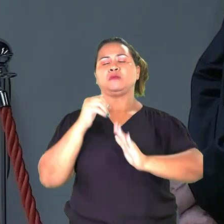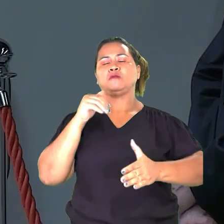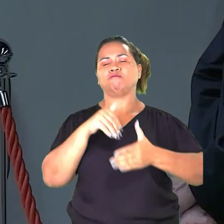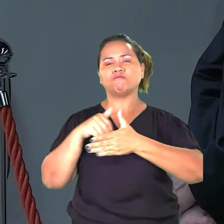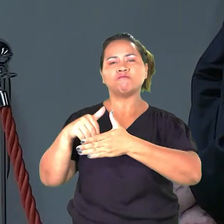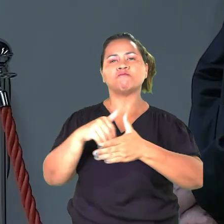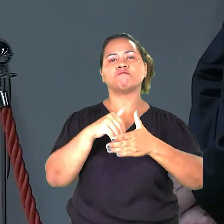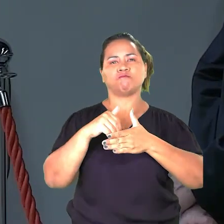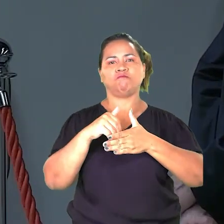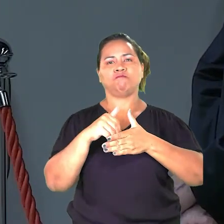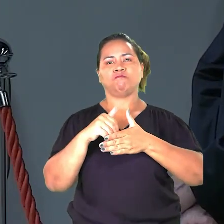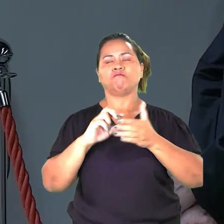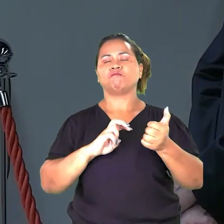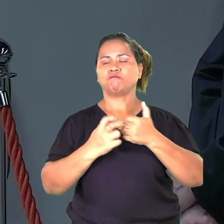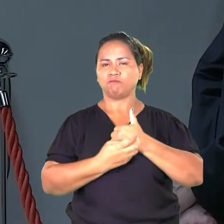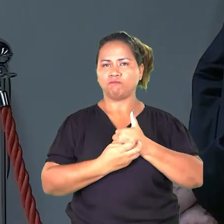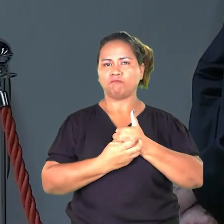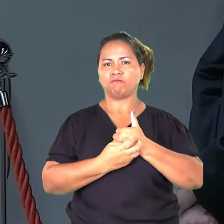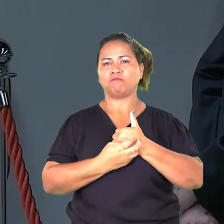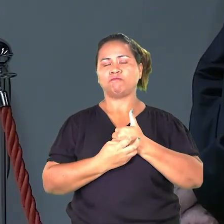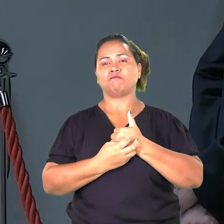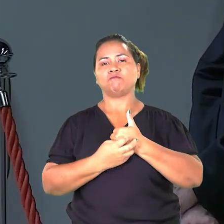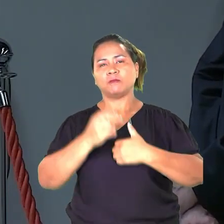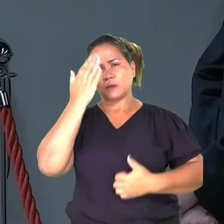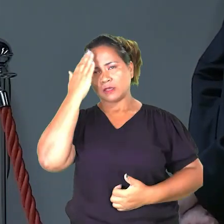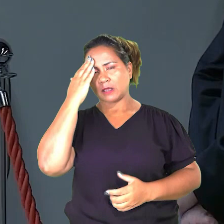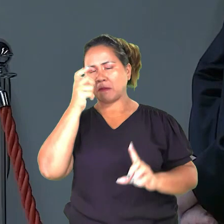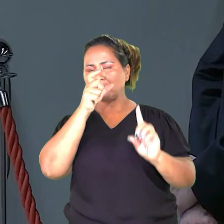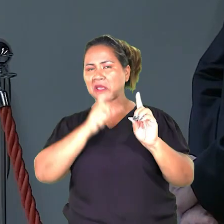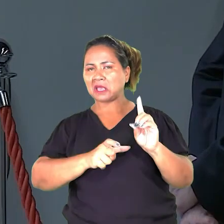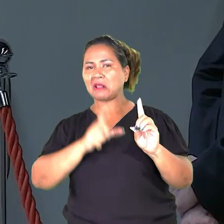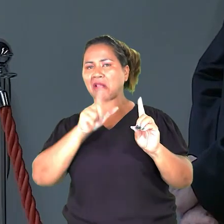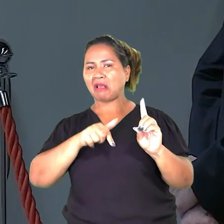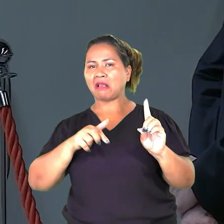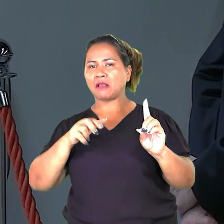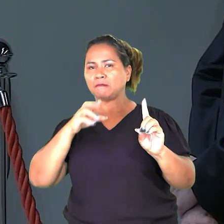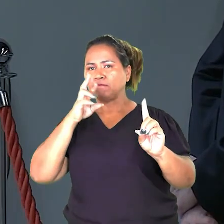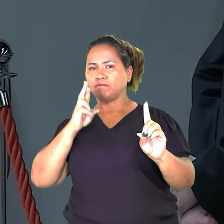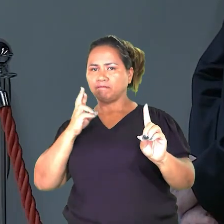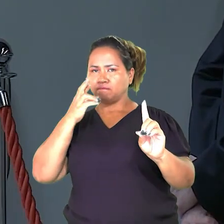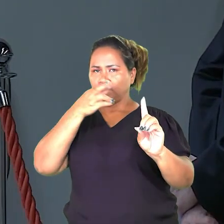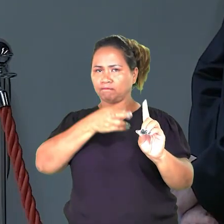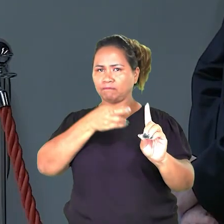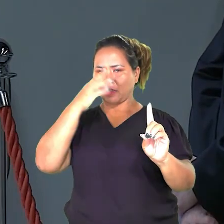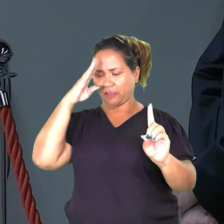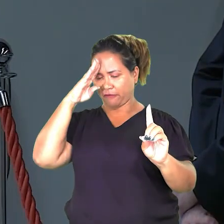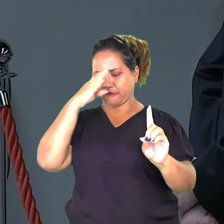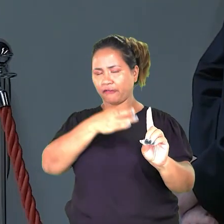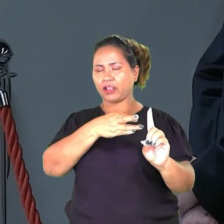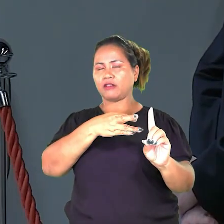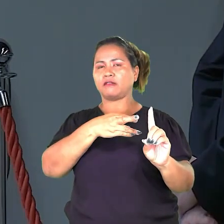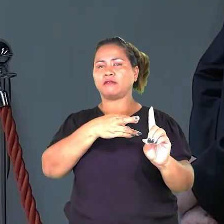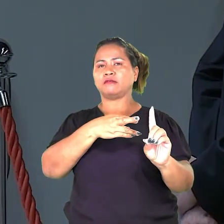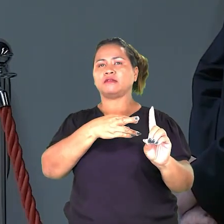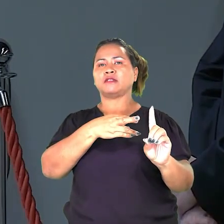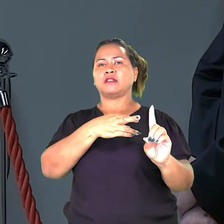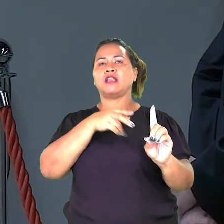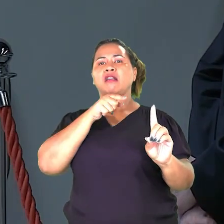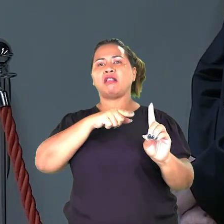Justiça, certo? Marca o Tribunal Regional Eleitoral, com verso, prosa, um